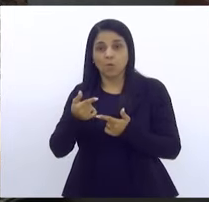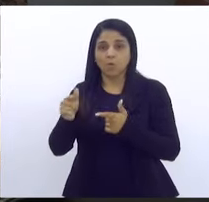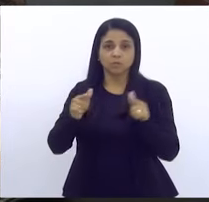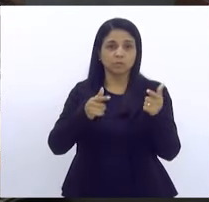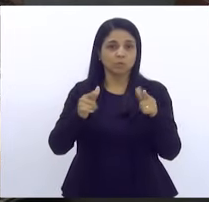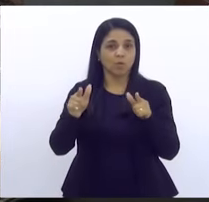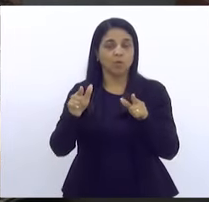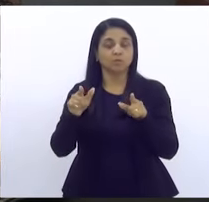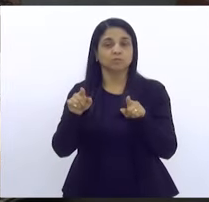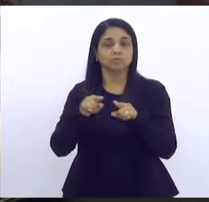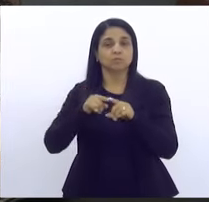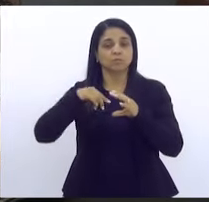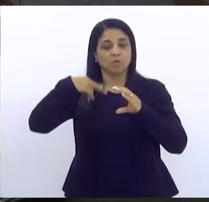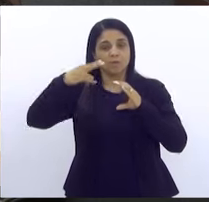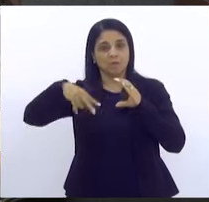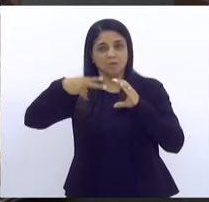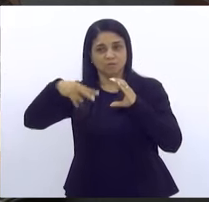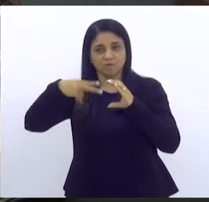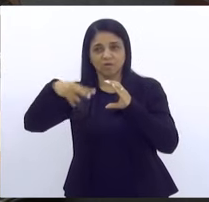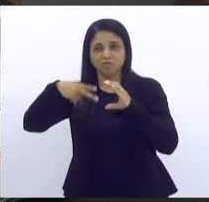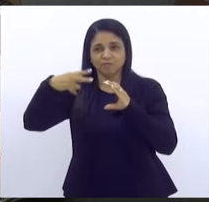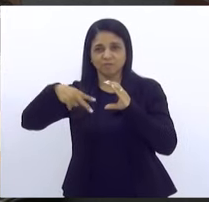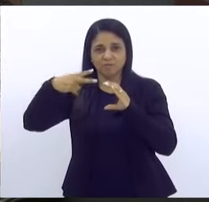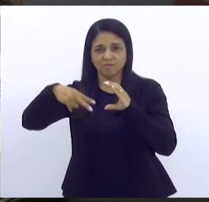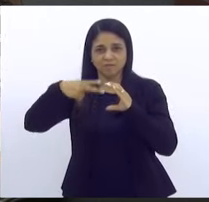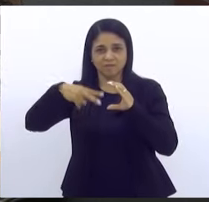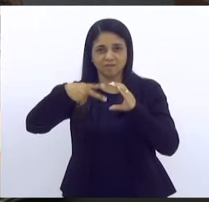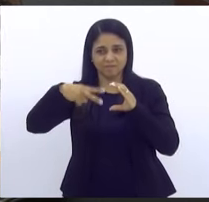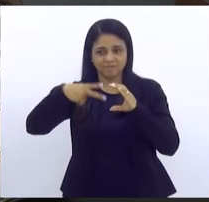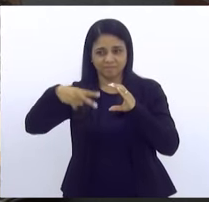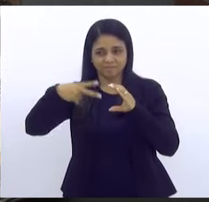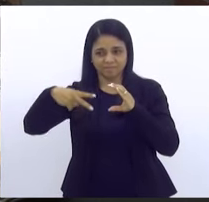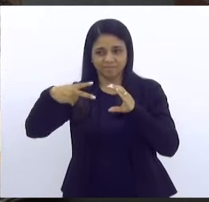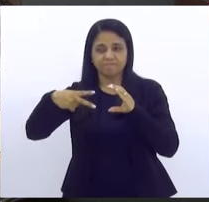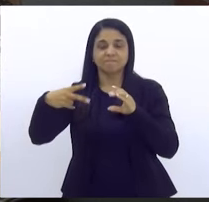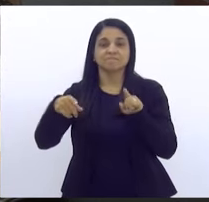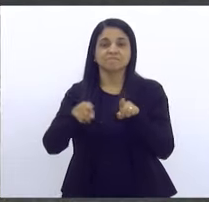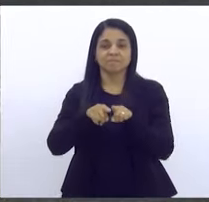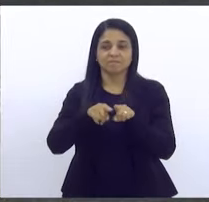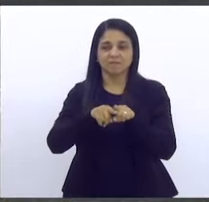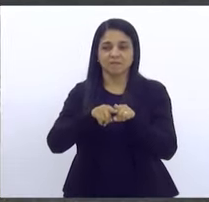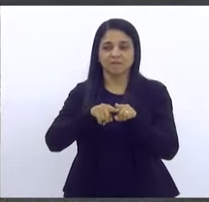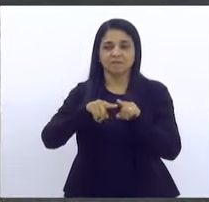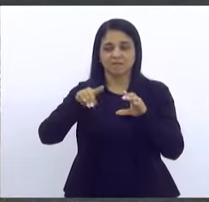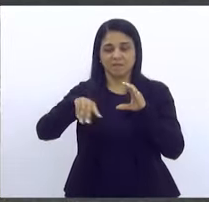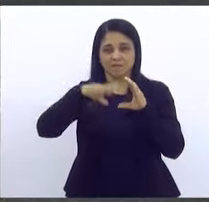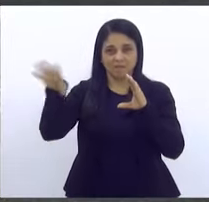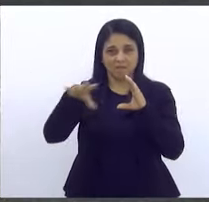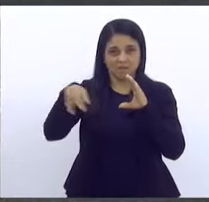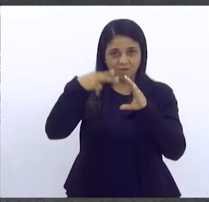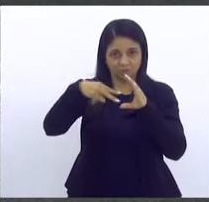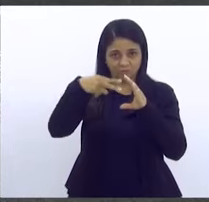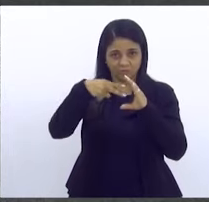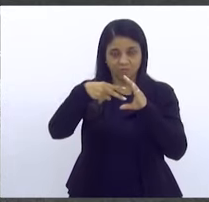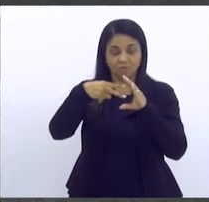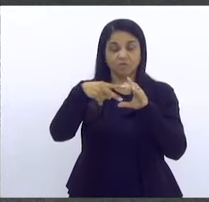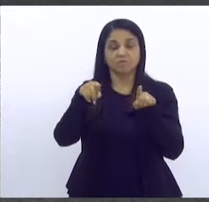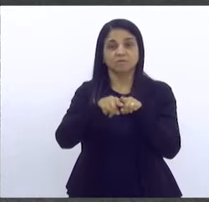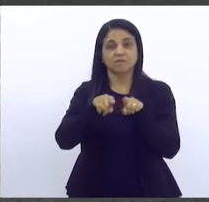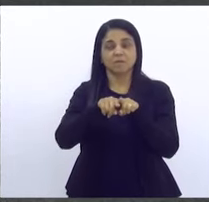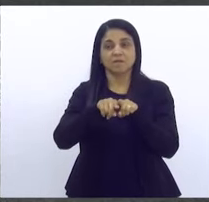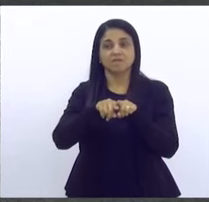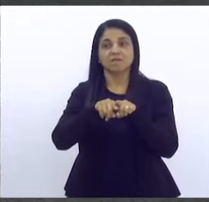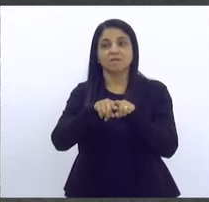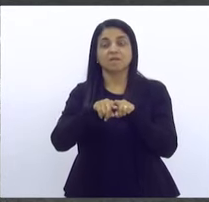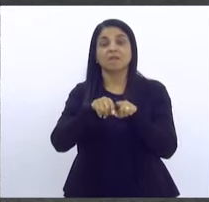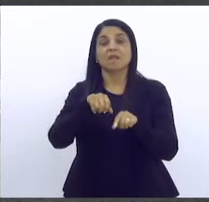realizadores do campo do audiovisual negros pudessem encaminhar o corte, determinar, portanto,